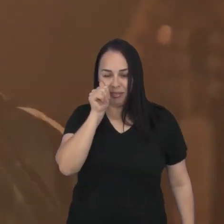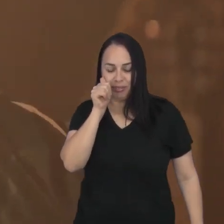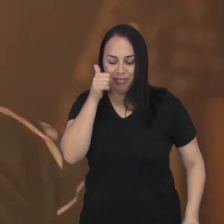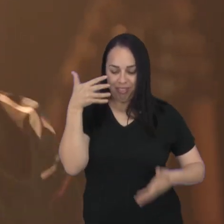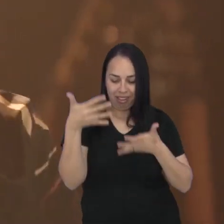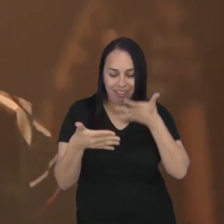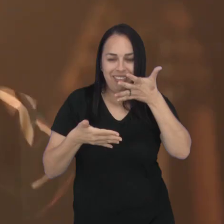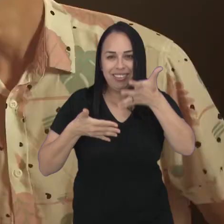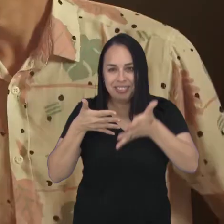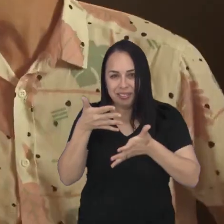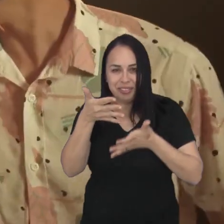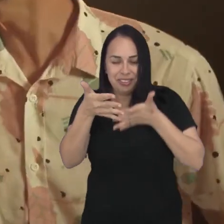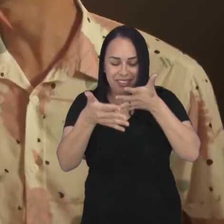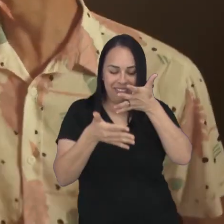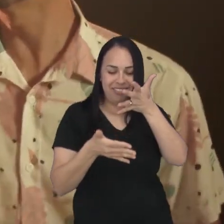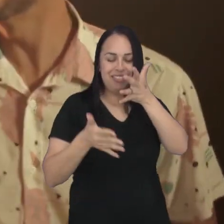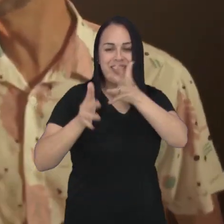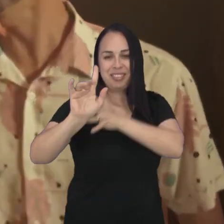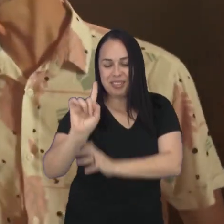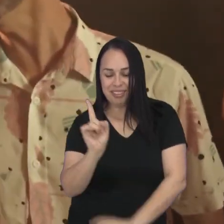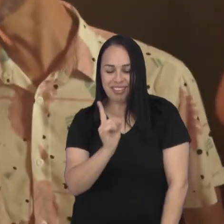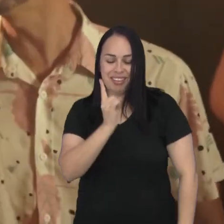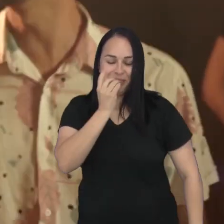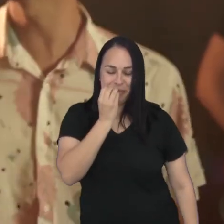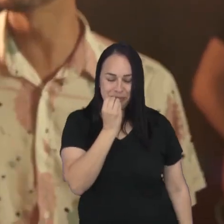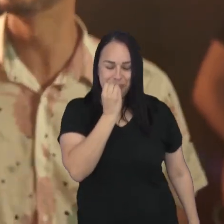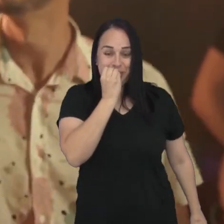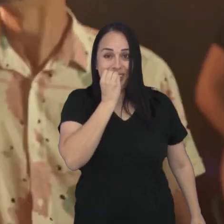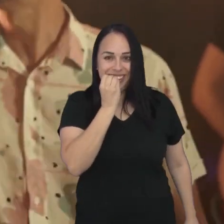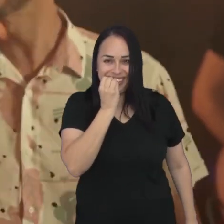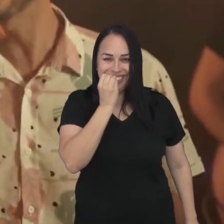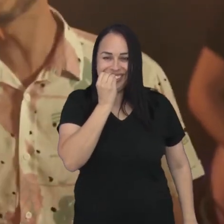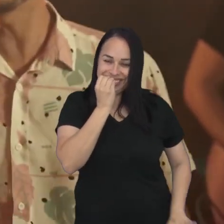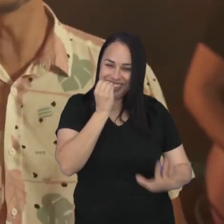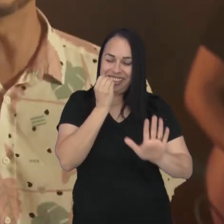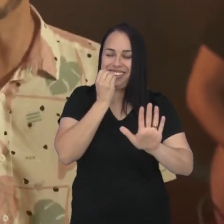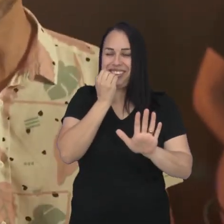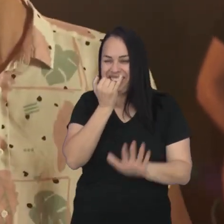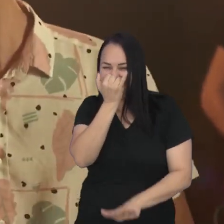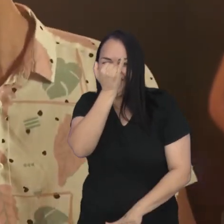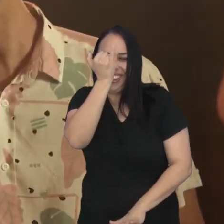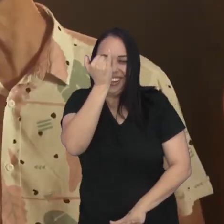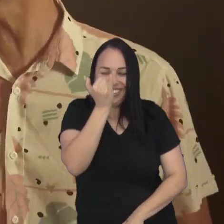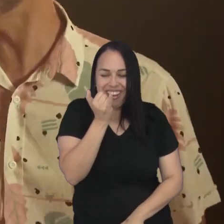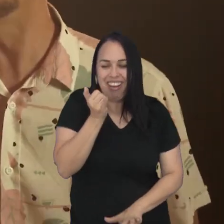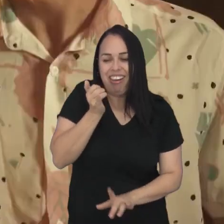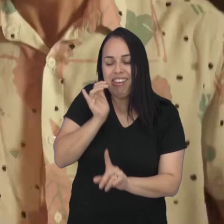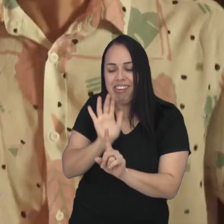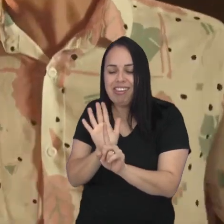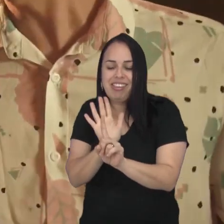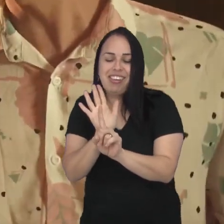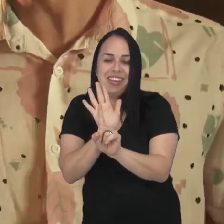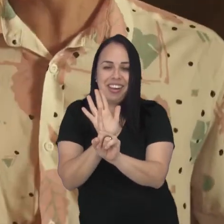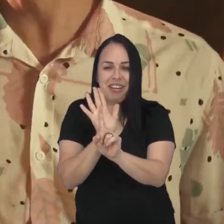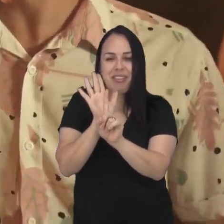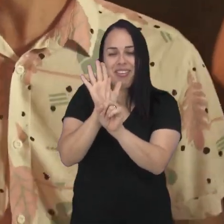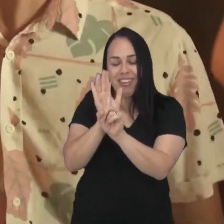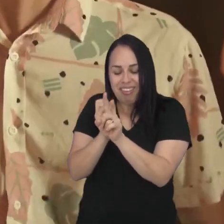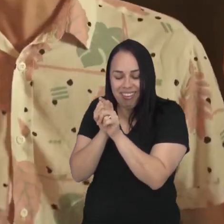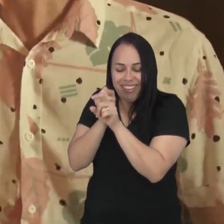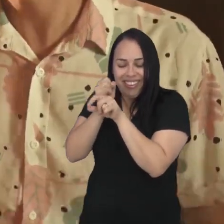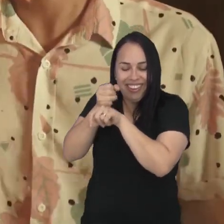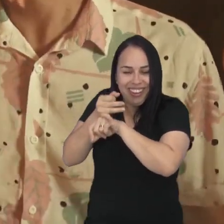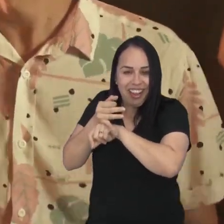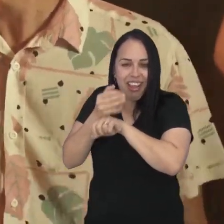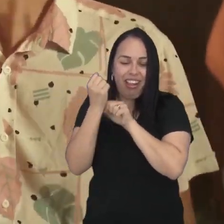Só pra te avisar, o que você beijou foi a minha boca. Foi sem querer na hora de dar tchau, mas poderia ter